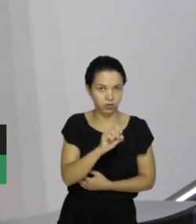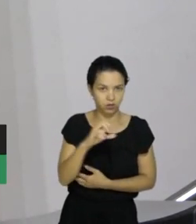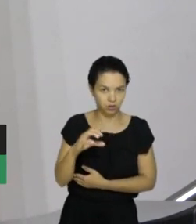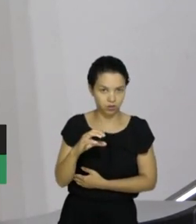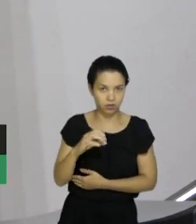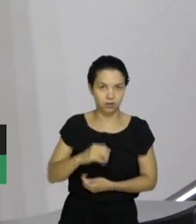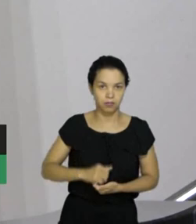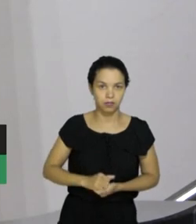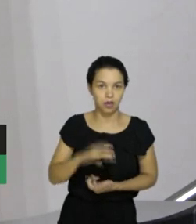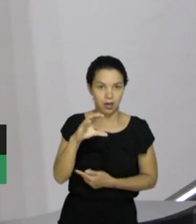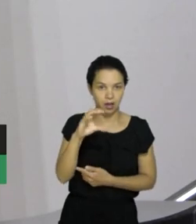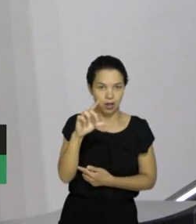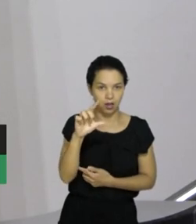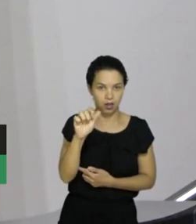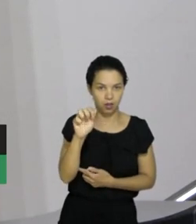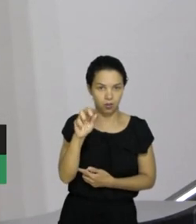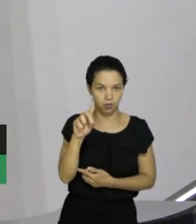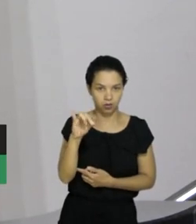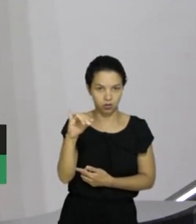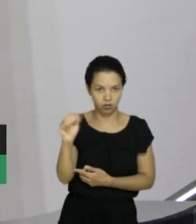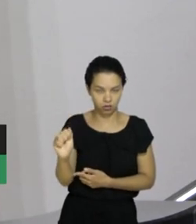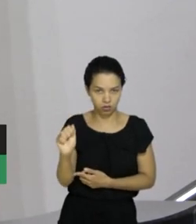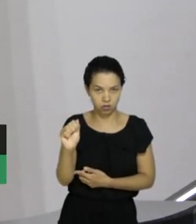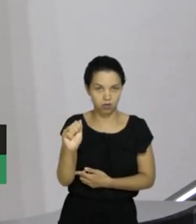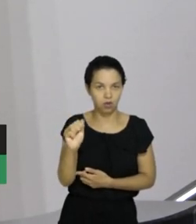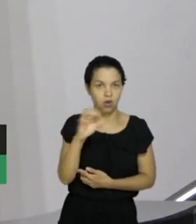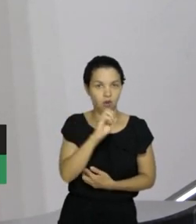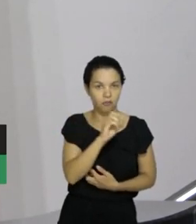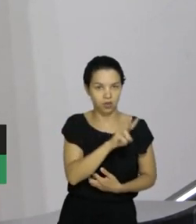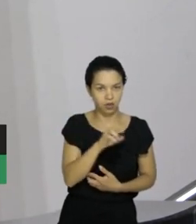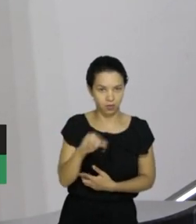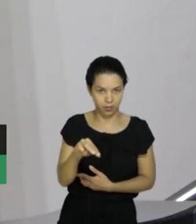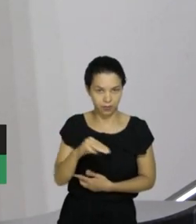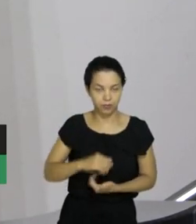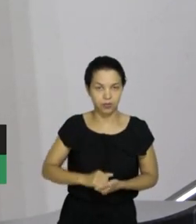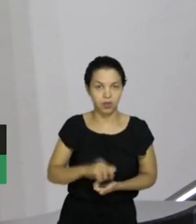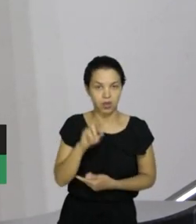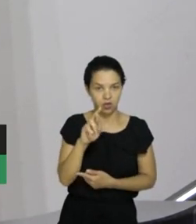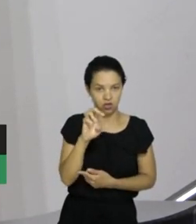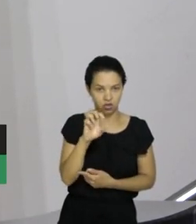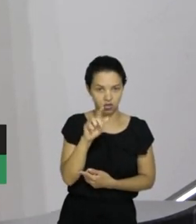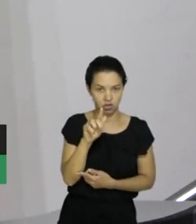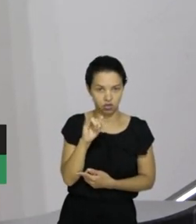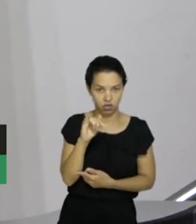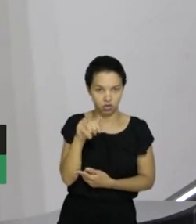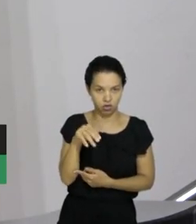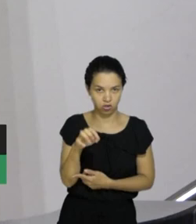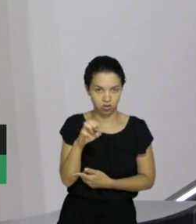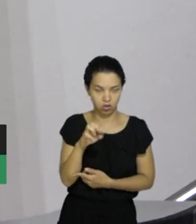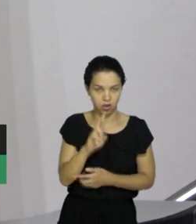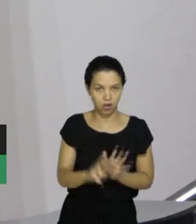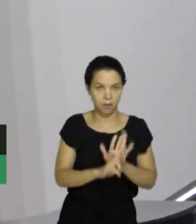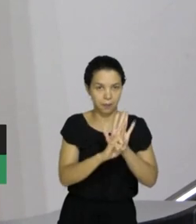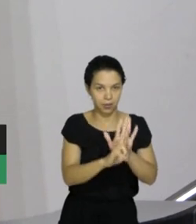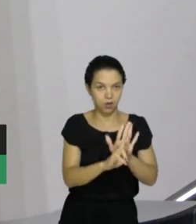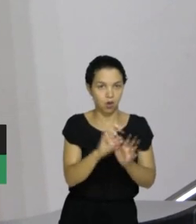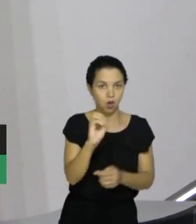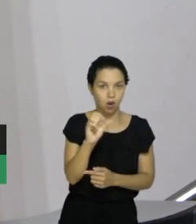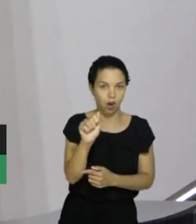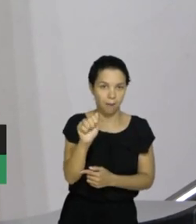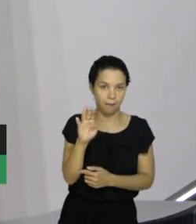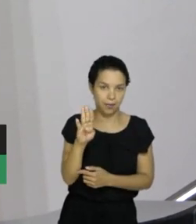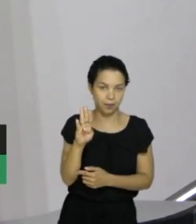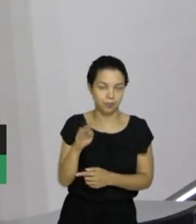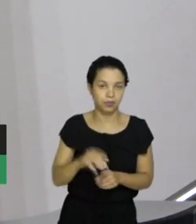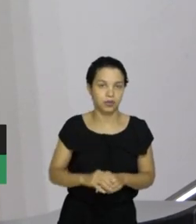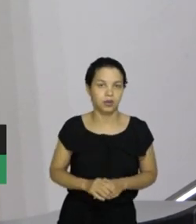a Cláudia da Silva ovm a Rejane Sanches representando a OAB de Santa Catarina a